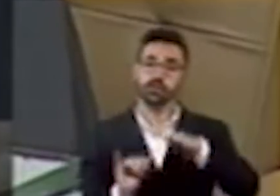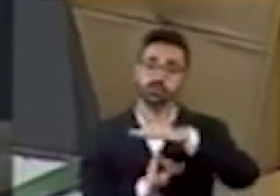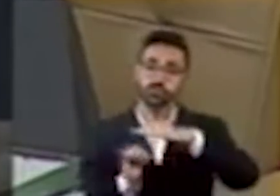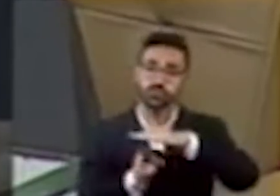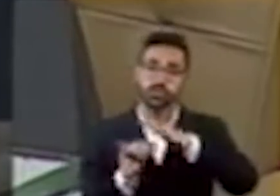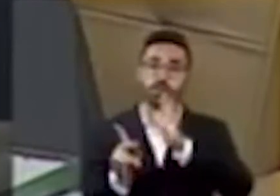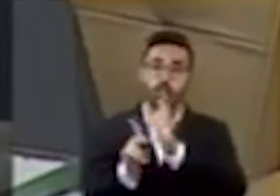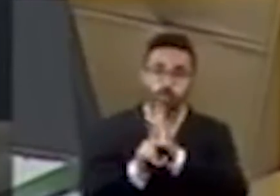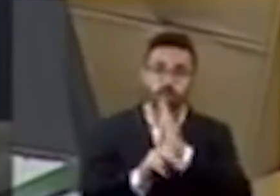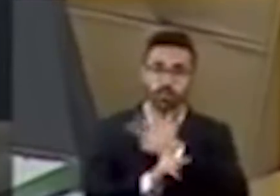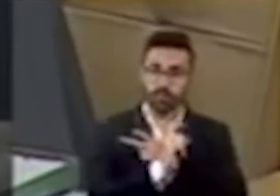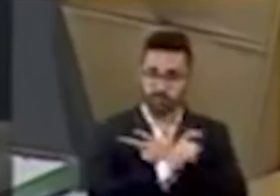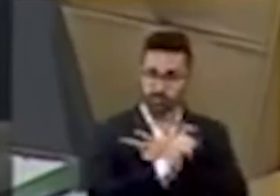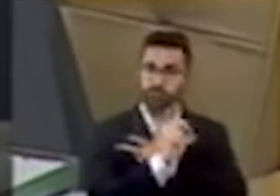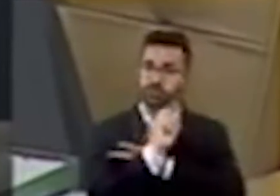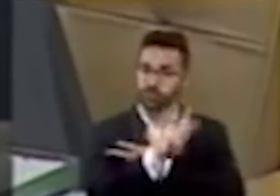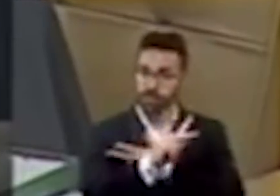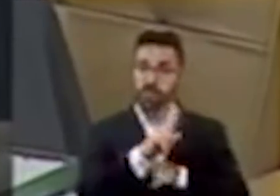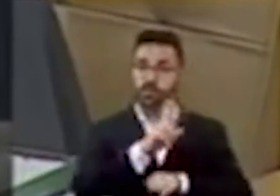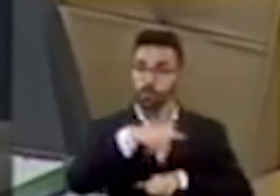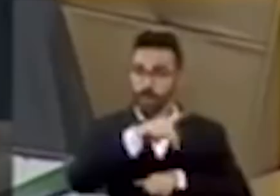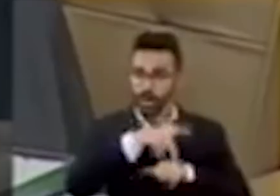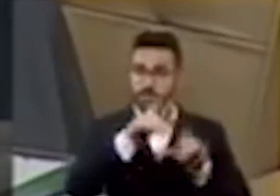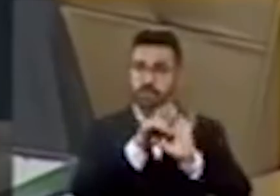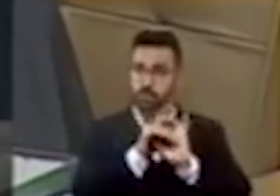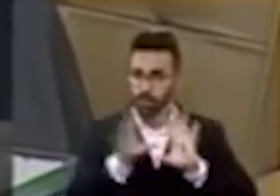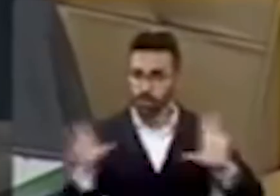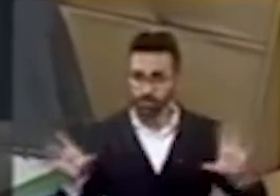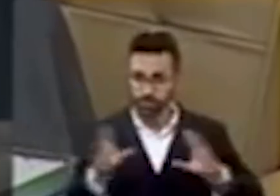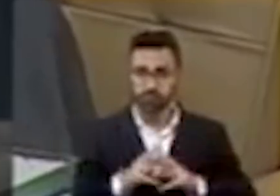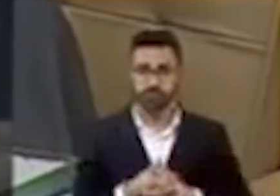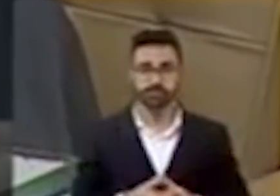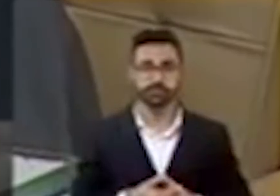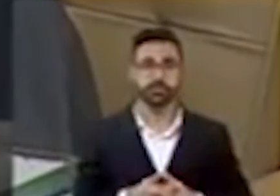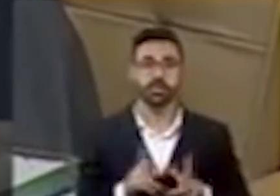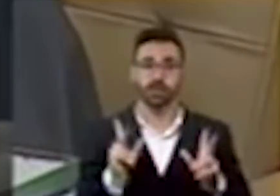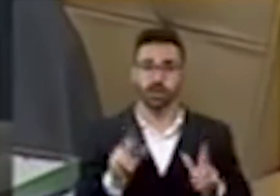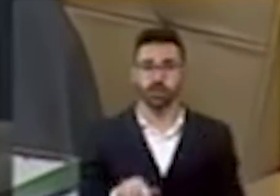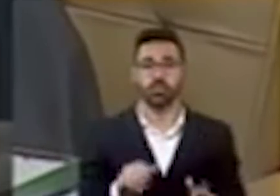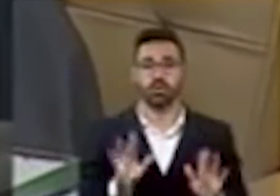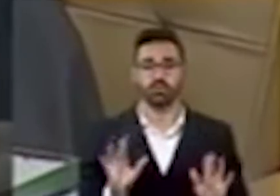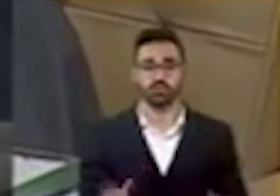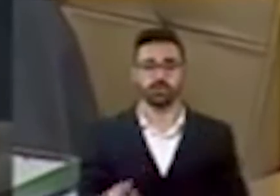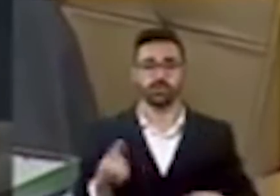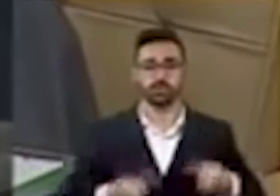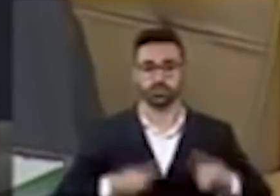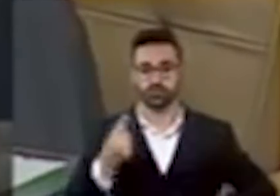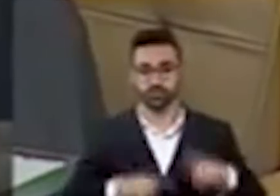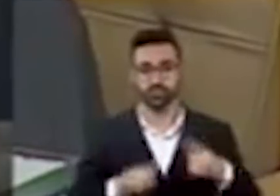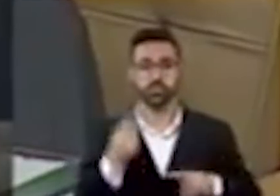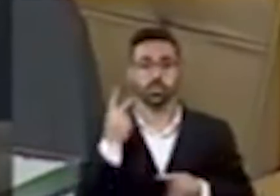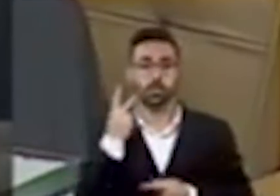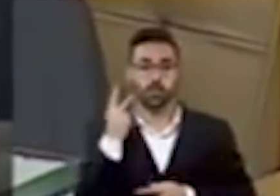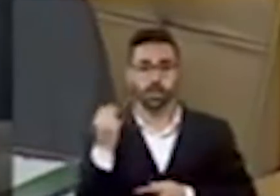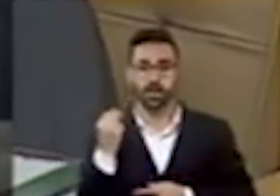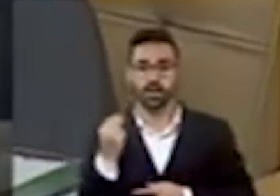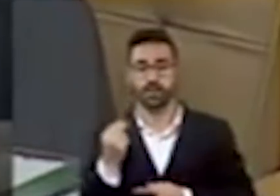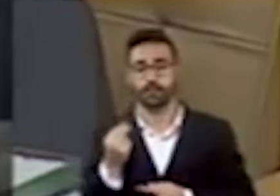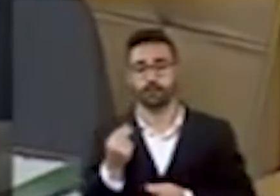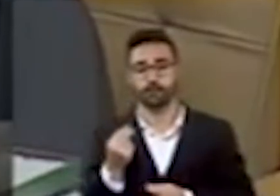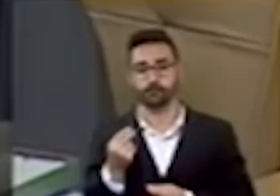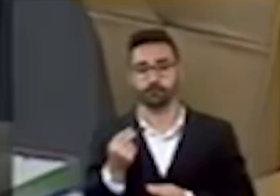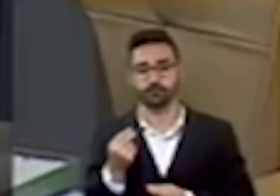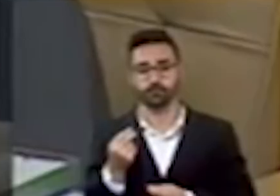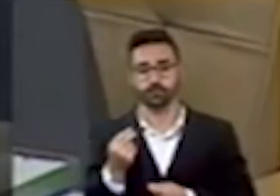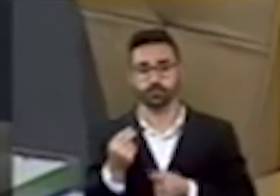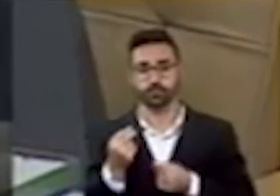Poder Executivo em democracias constitucionais, conforme as razões discutidas para a fundação do constitucionalismo